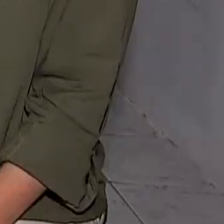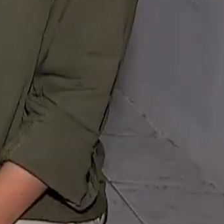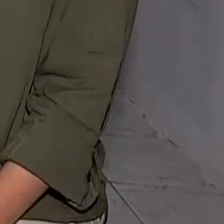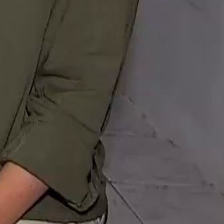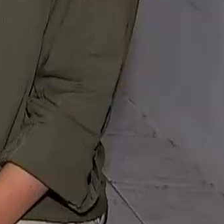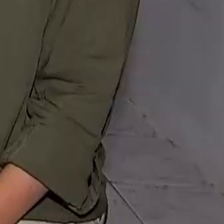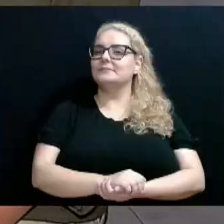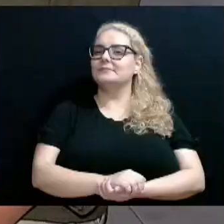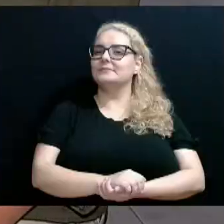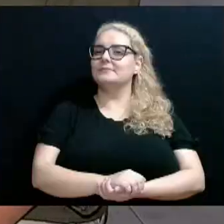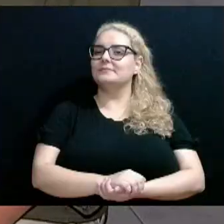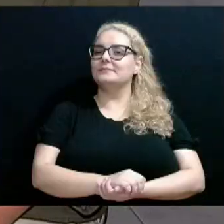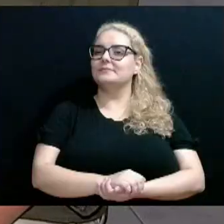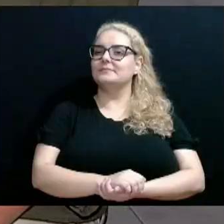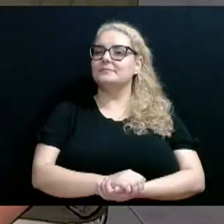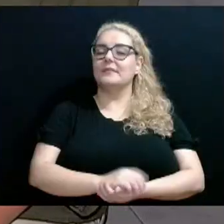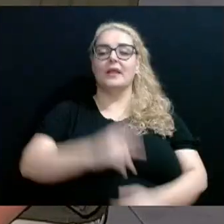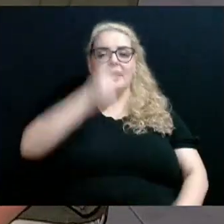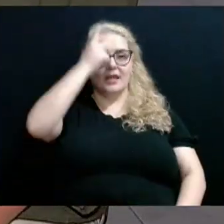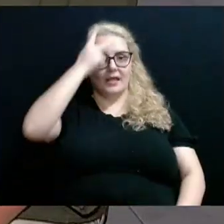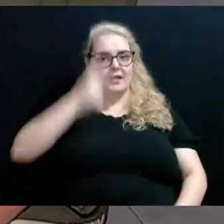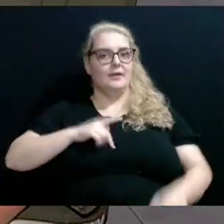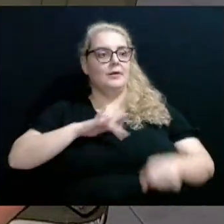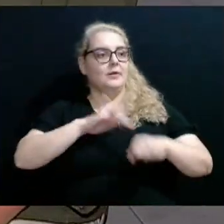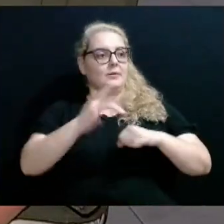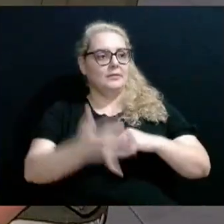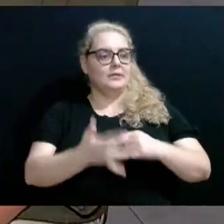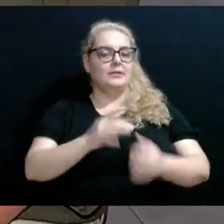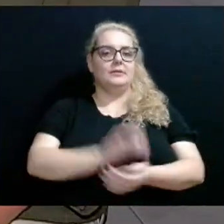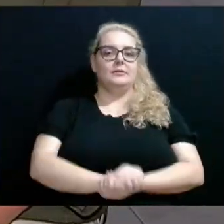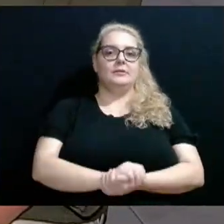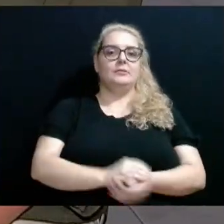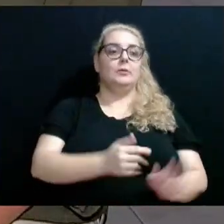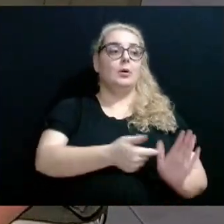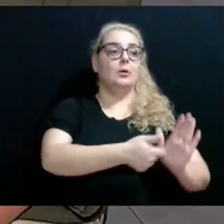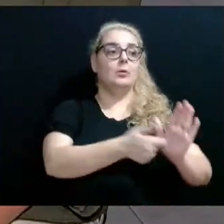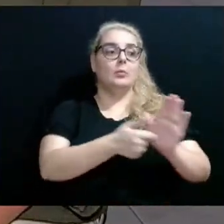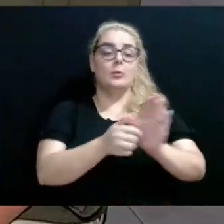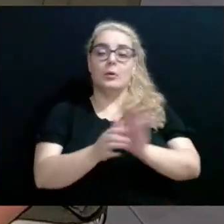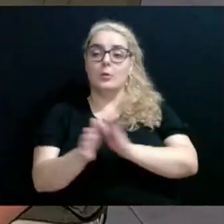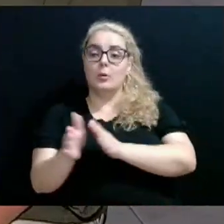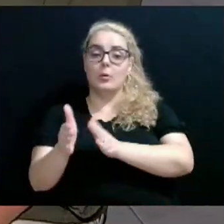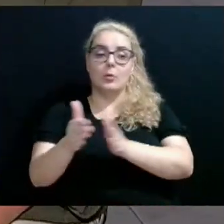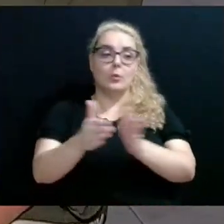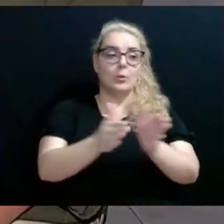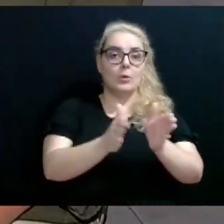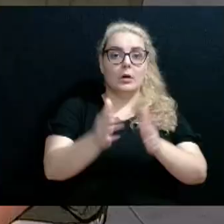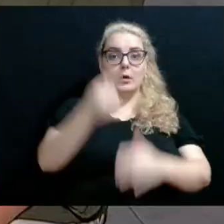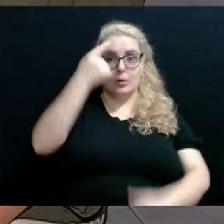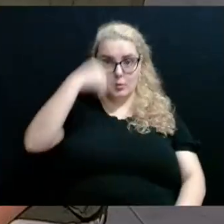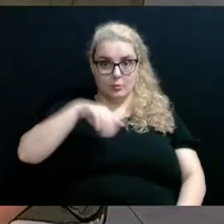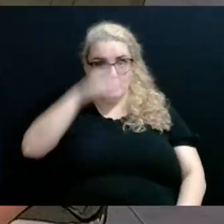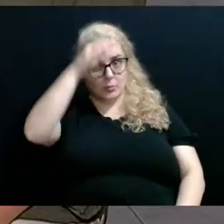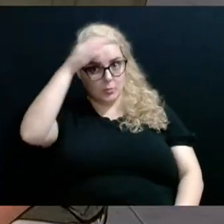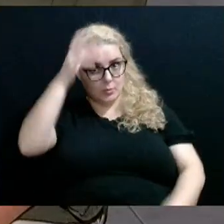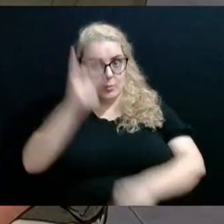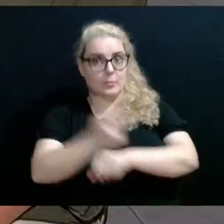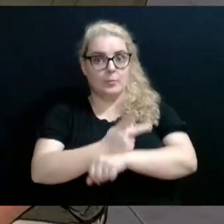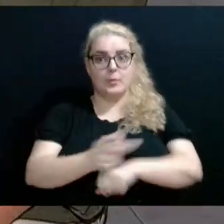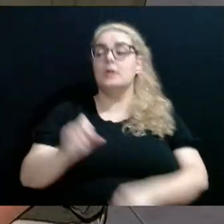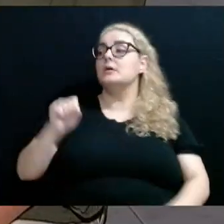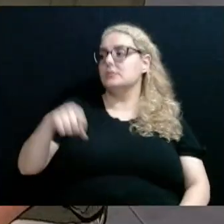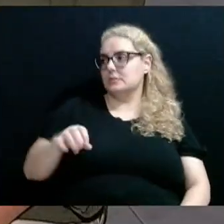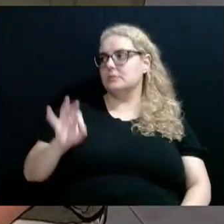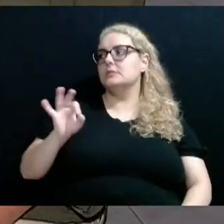A própria rede social foi te mostrando qual era o perfil desse cliente que você tinha que buscar. Exato,